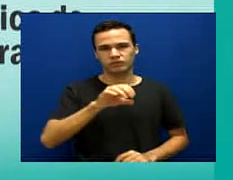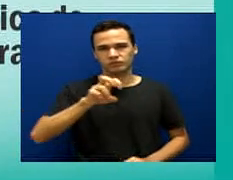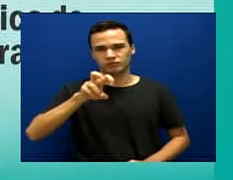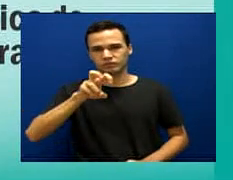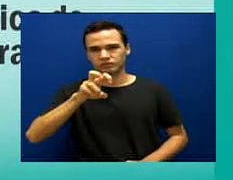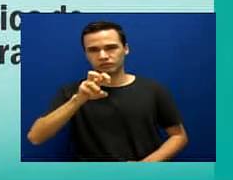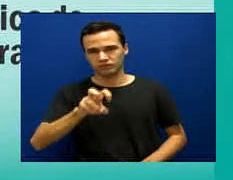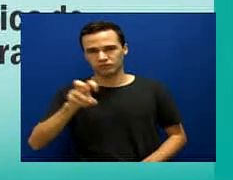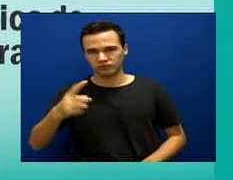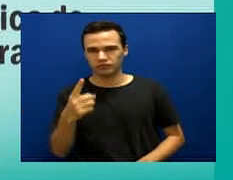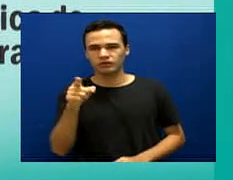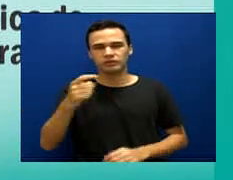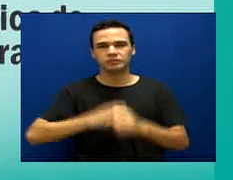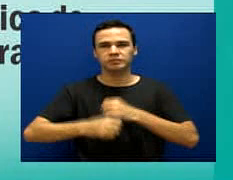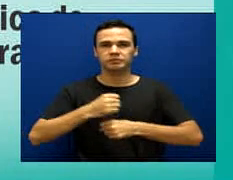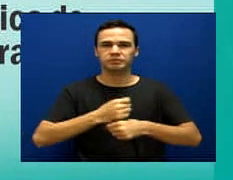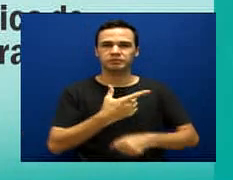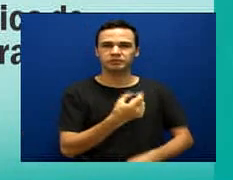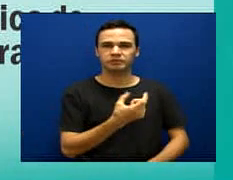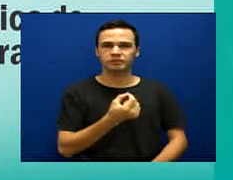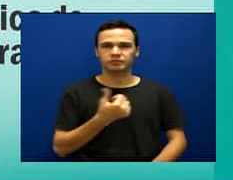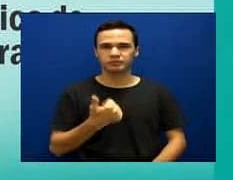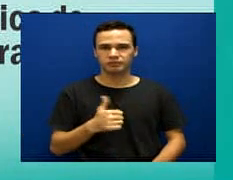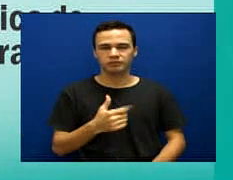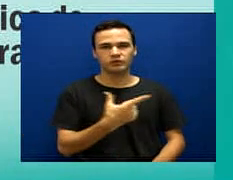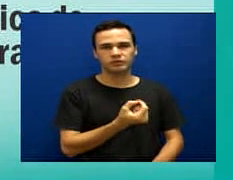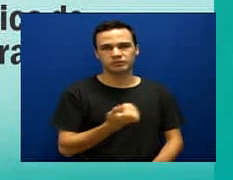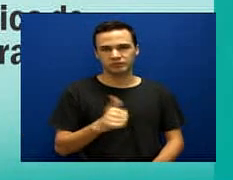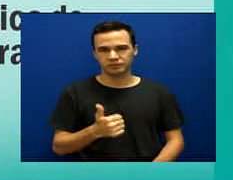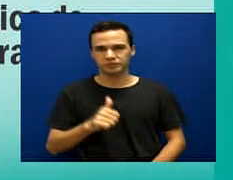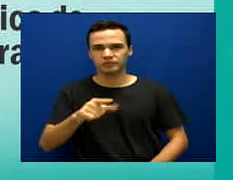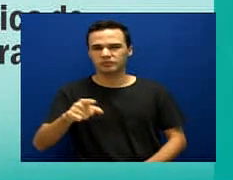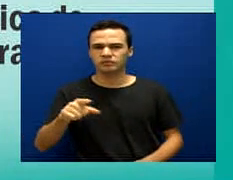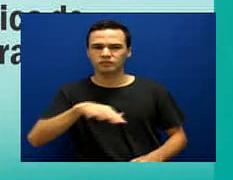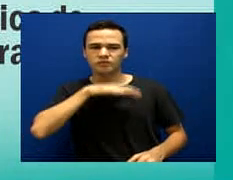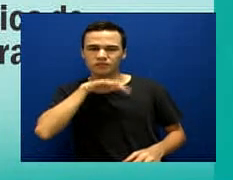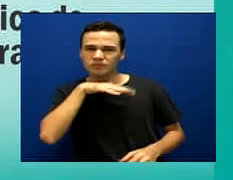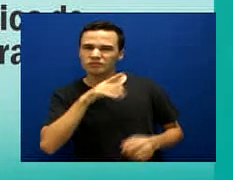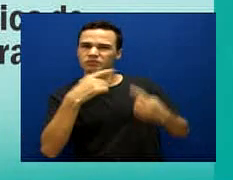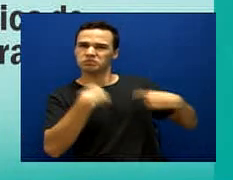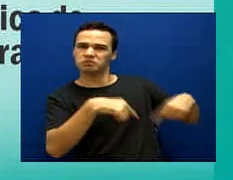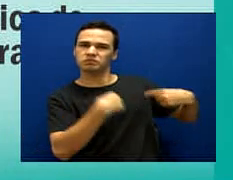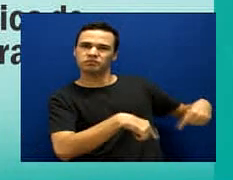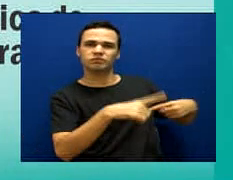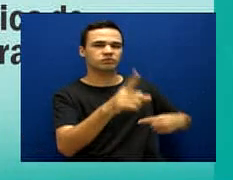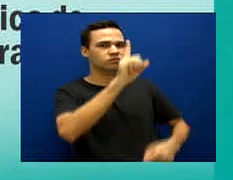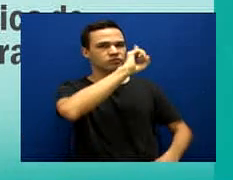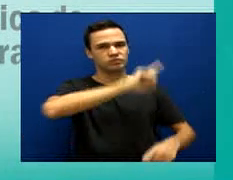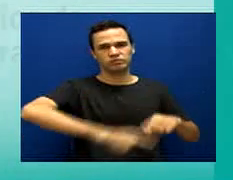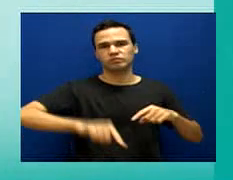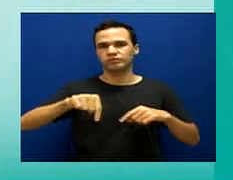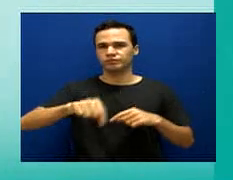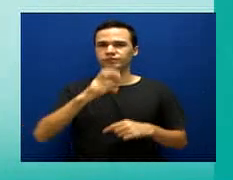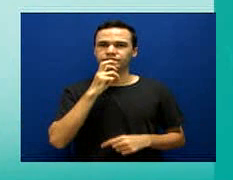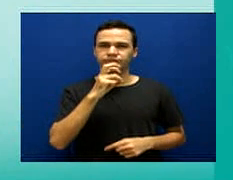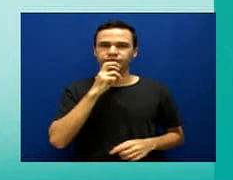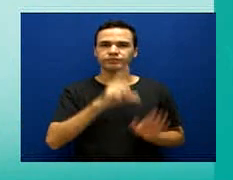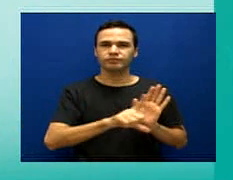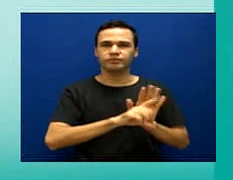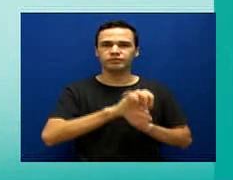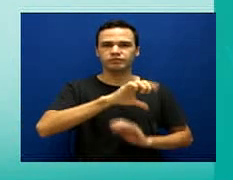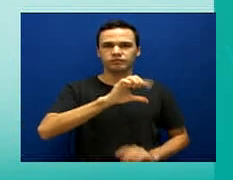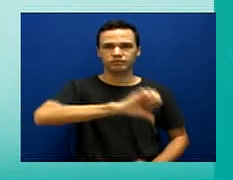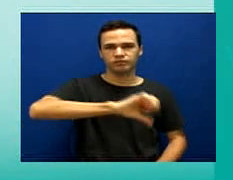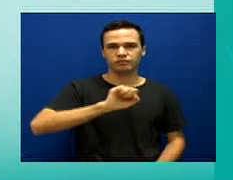9.551, de 2011. Ela veda a prática de maus tratos e crueldade contra animais em Sorocaba. A Lei